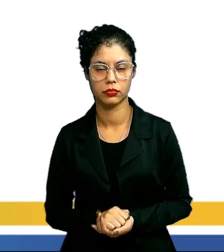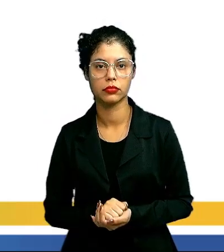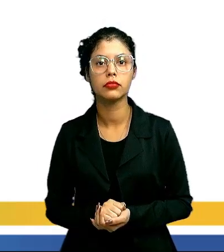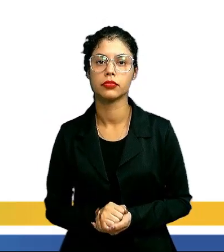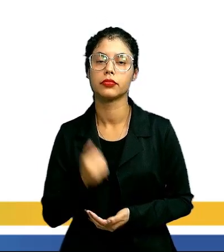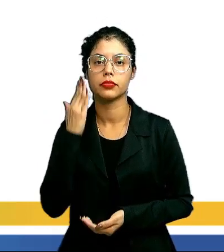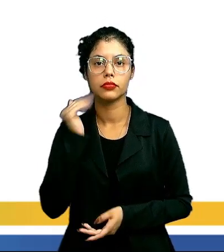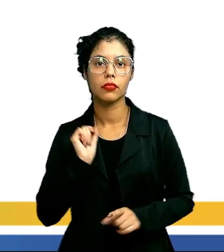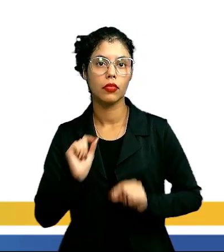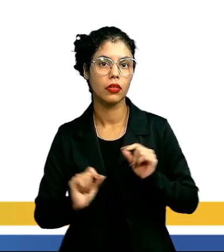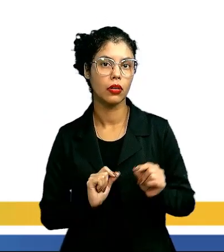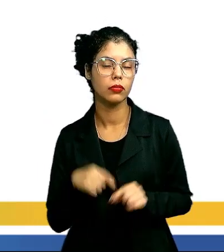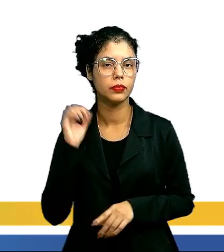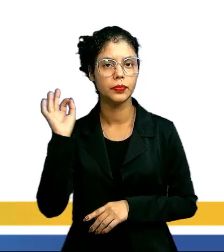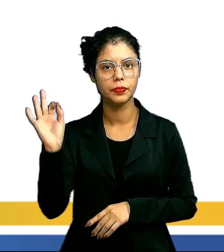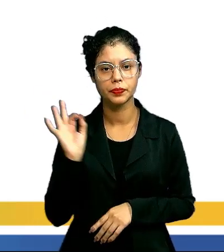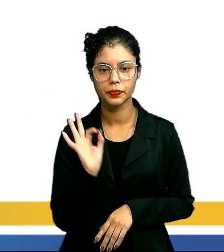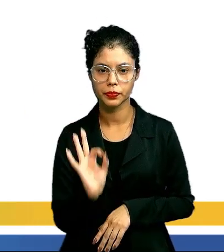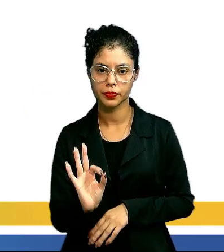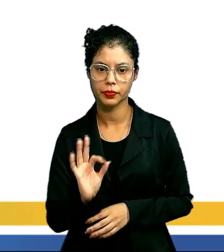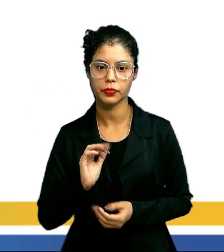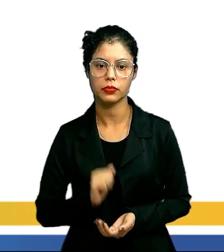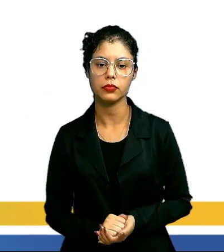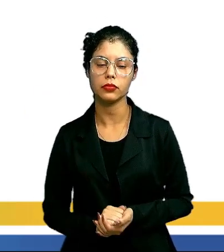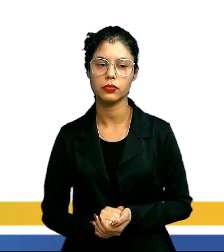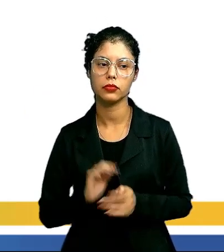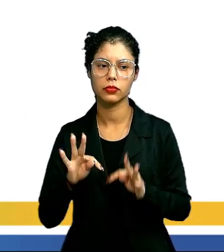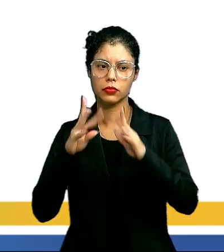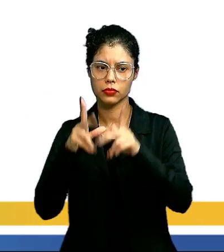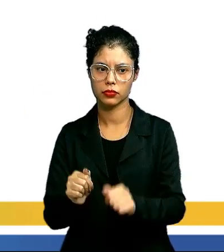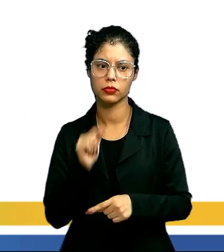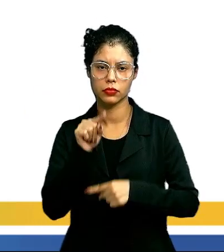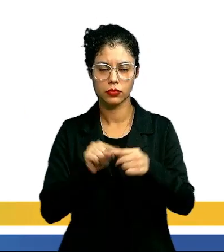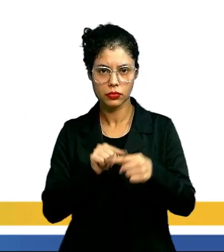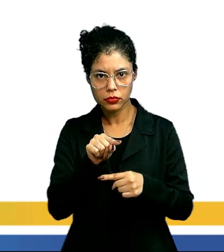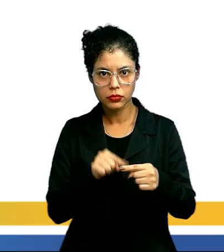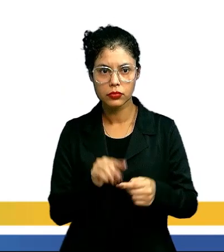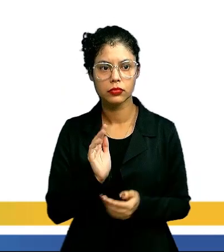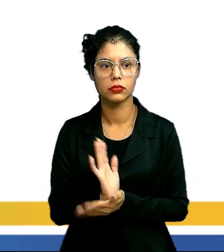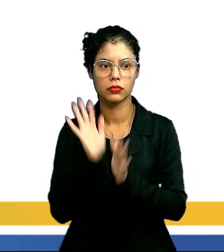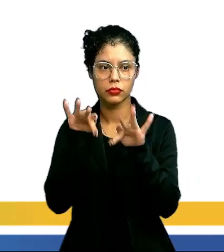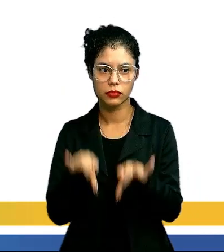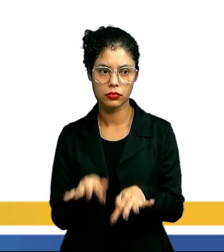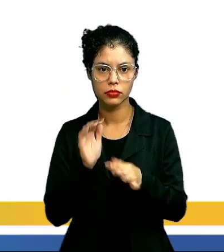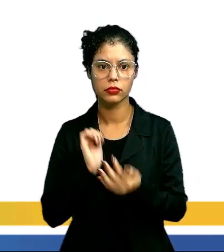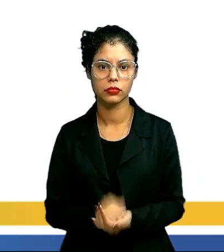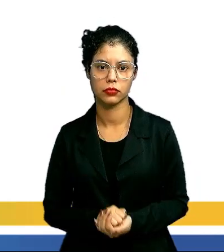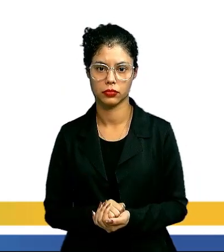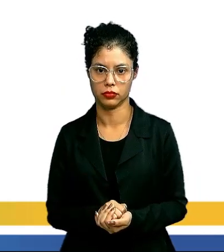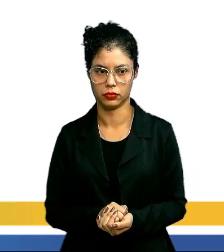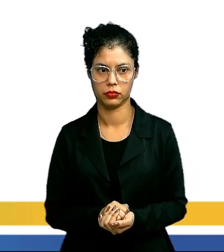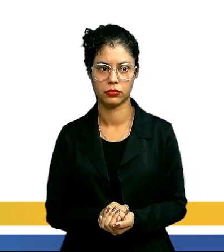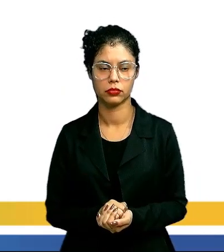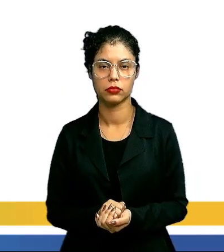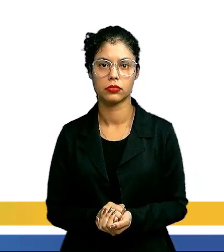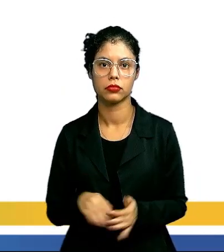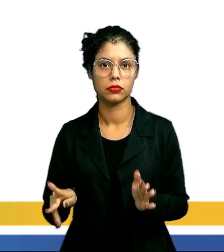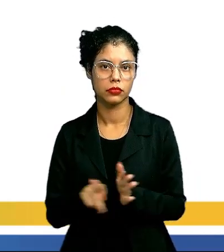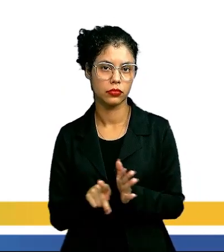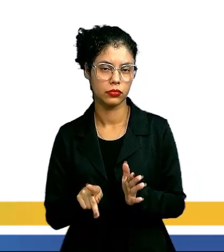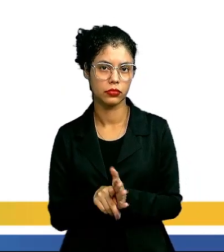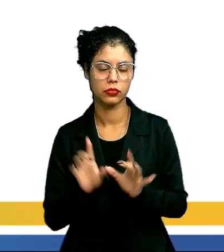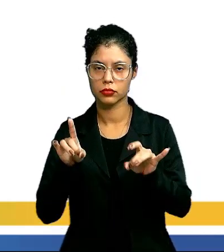qual a porcentagem do total da dívida que ela vai liquidar ok ao final